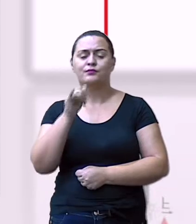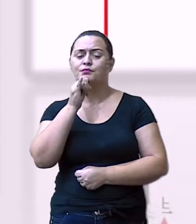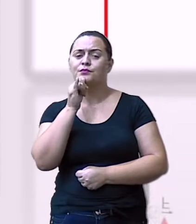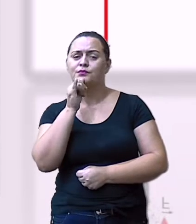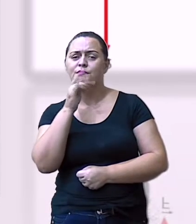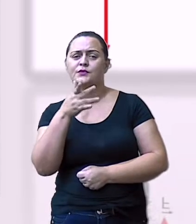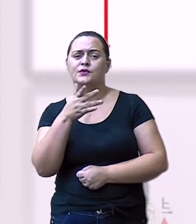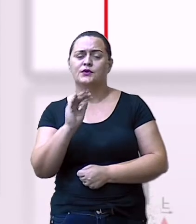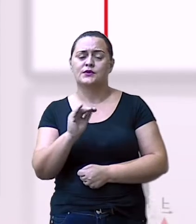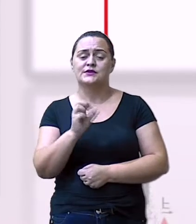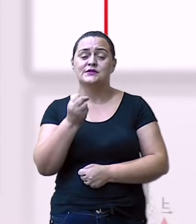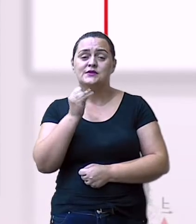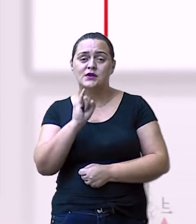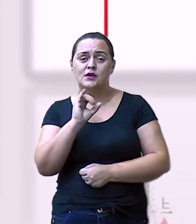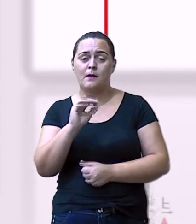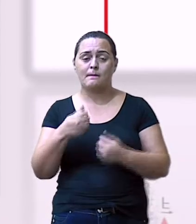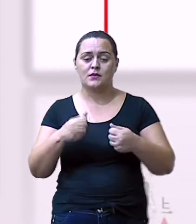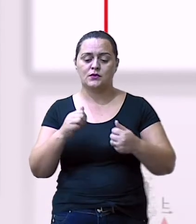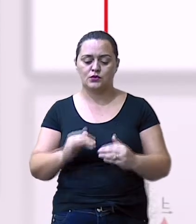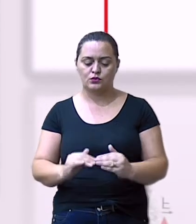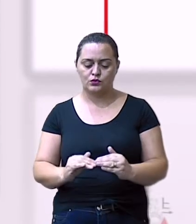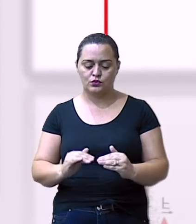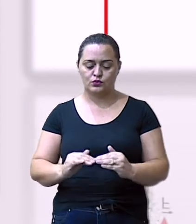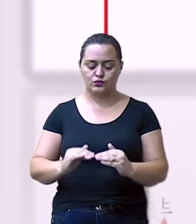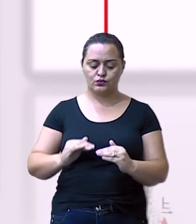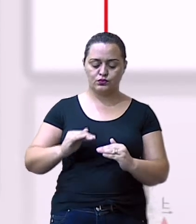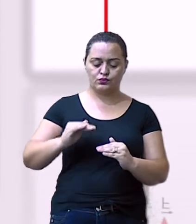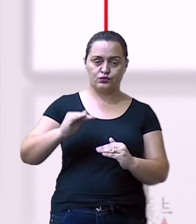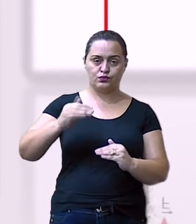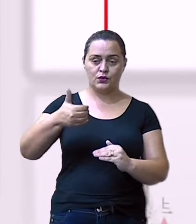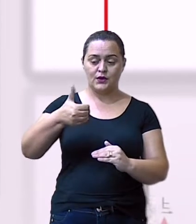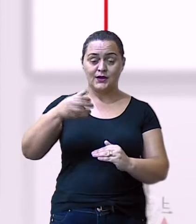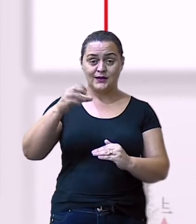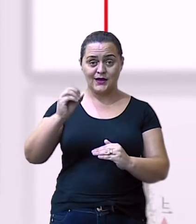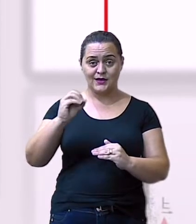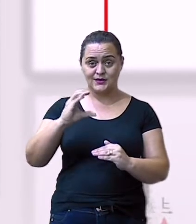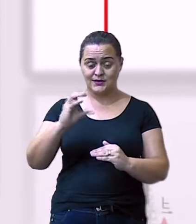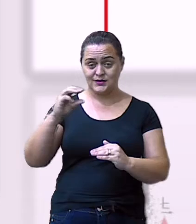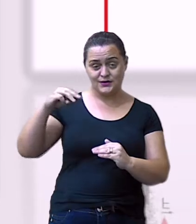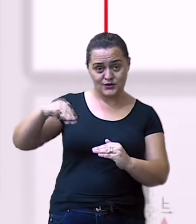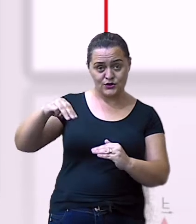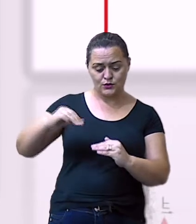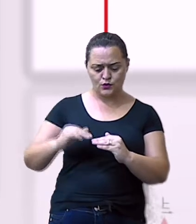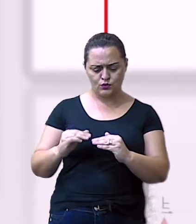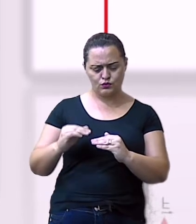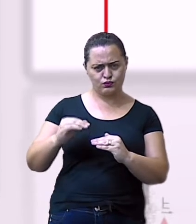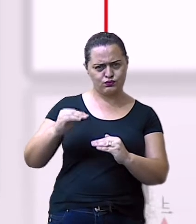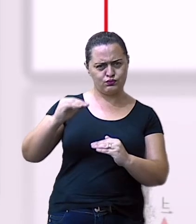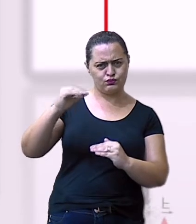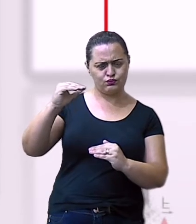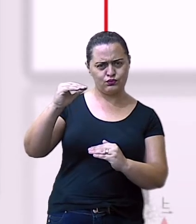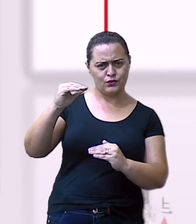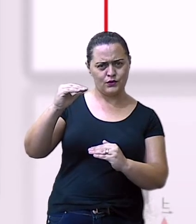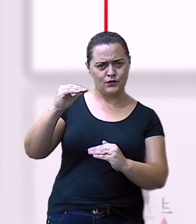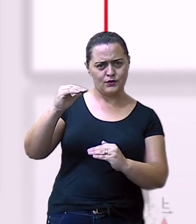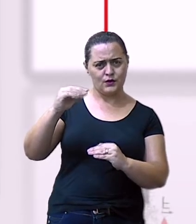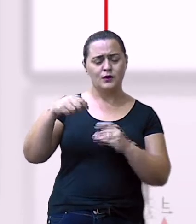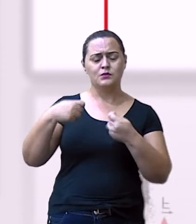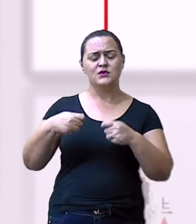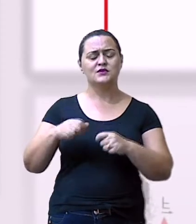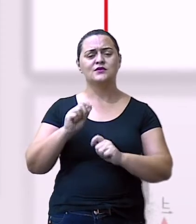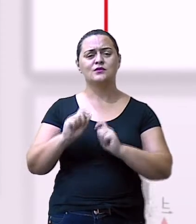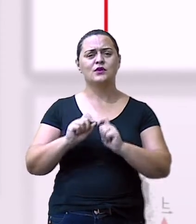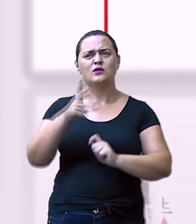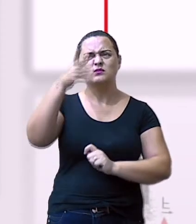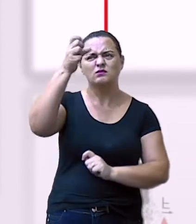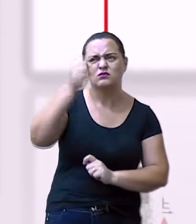10 centímetros, será necessário puxar um comprimento de corda maior que no exemplo,